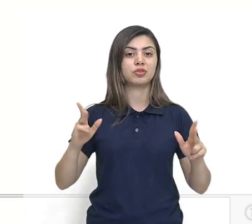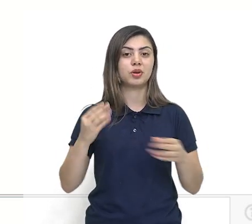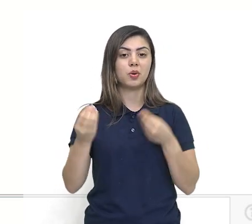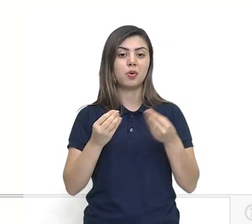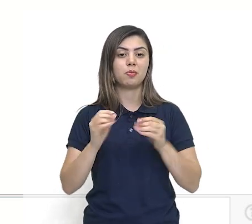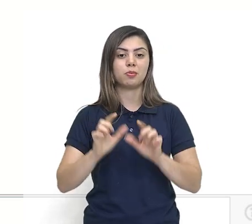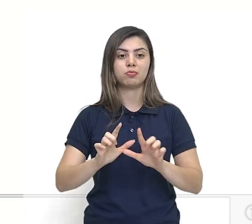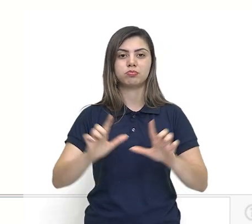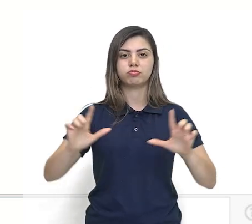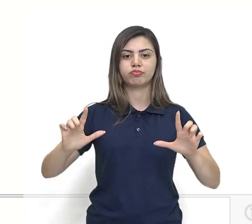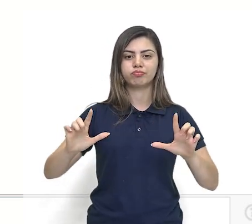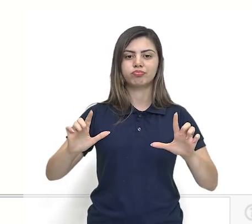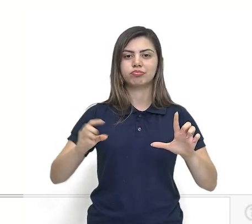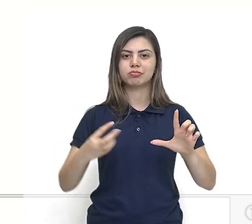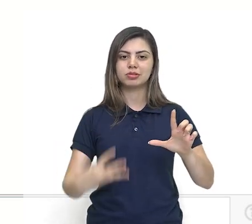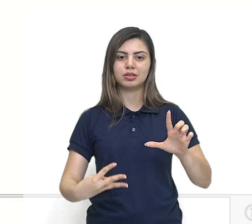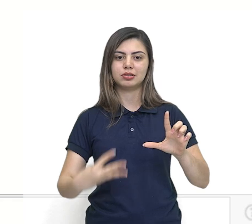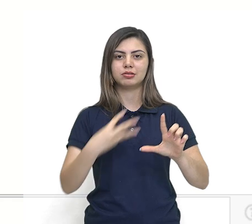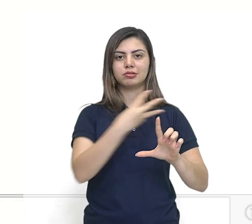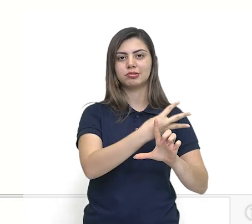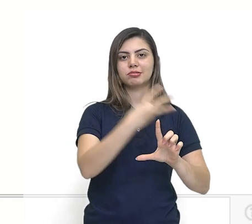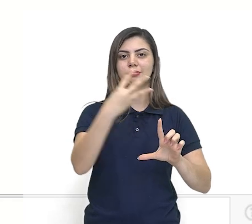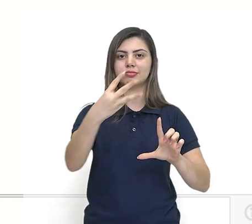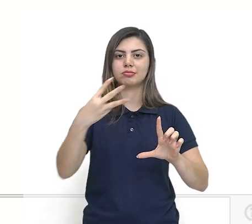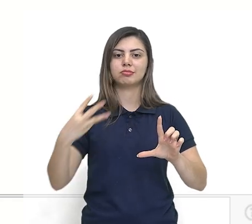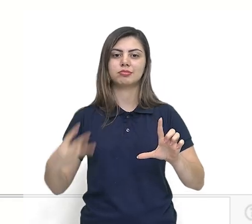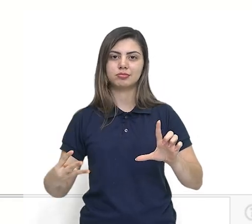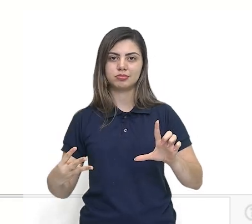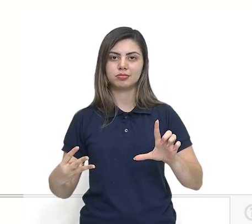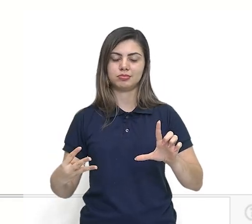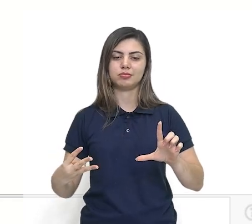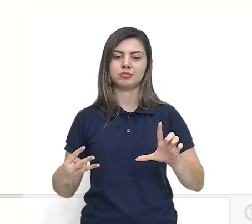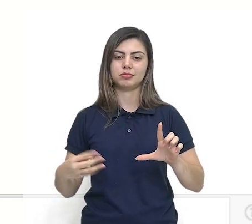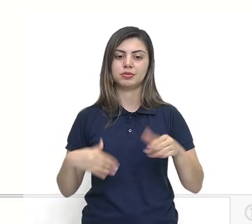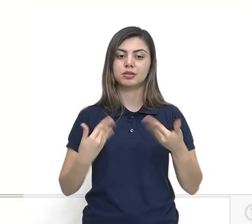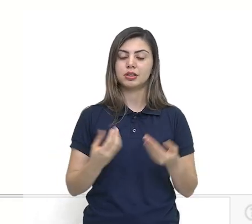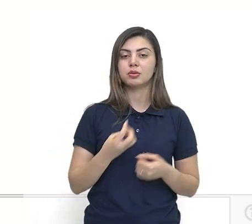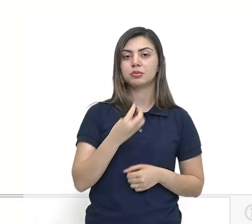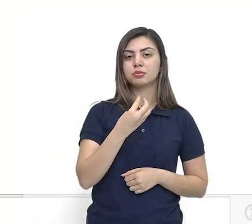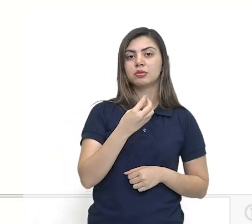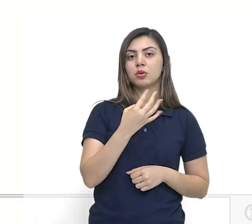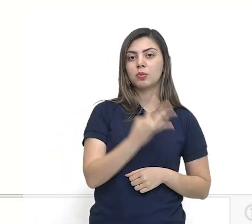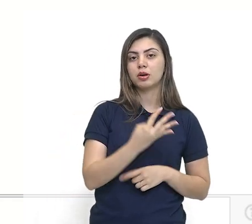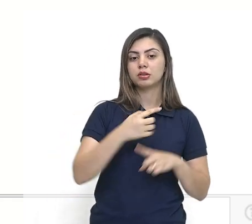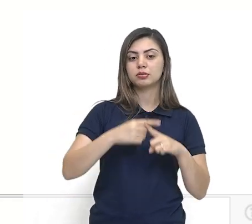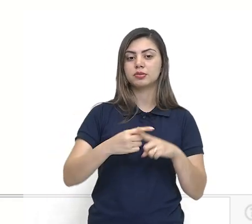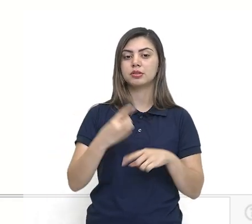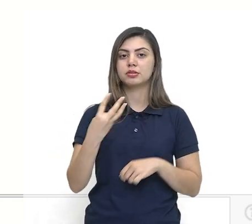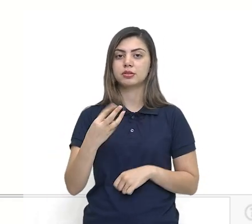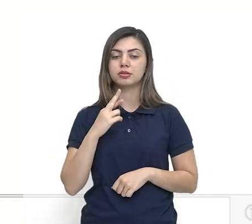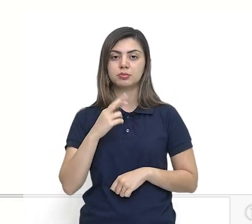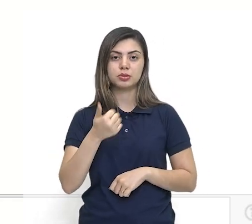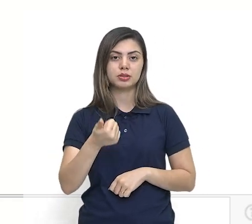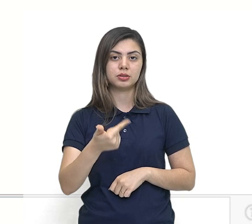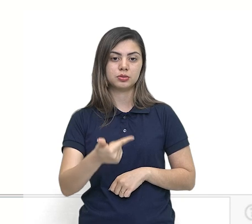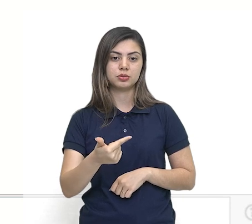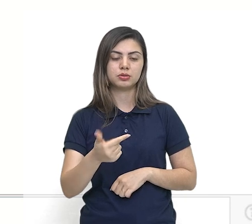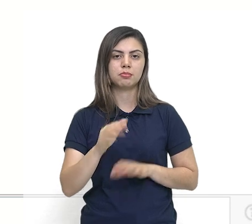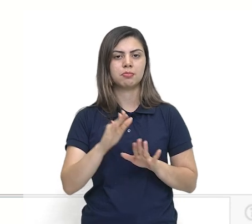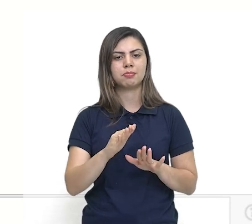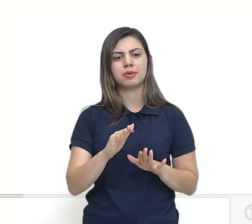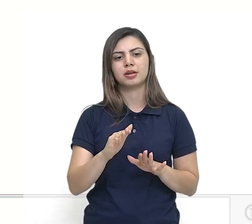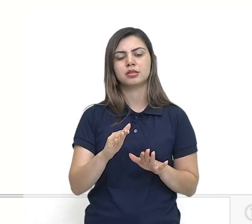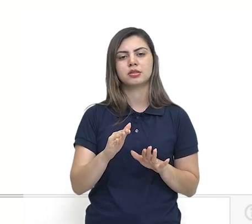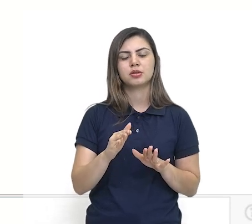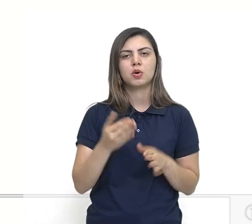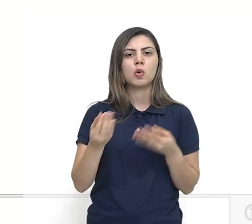quanto? 3. Quadrado, né? Porque tem 4 lados. Vezes 3, porque é o tamanho do lado. 4 vezes 3, 12. Mas eu não